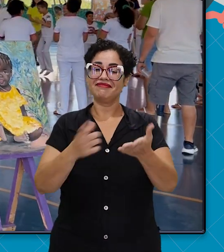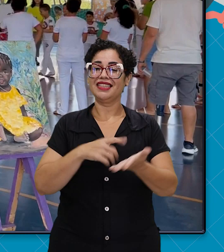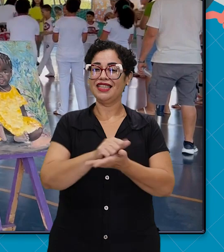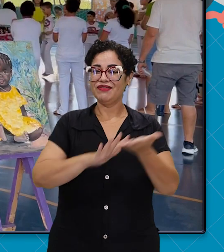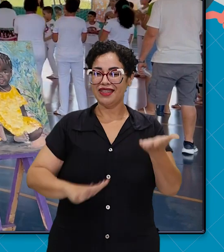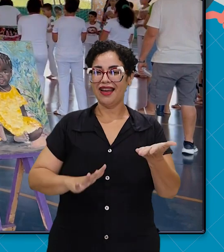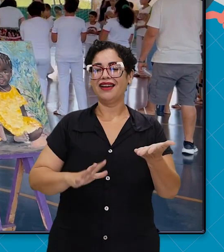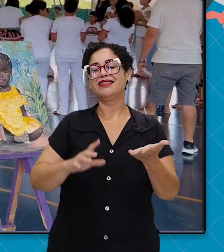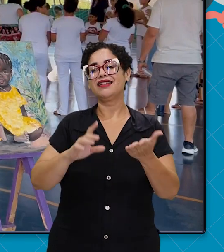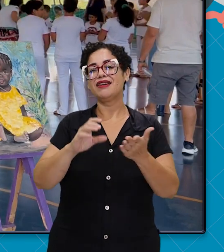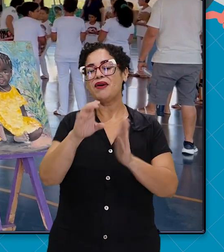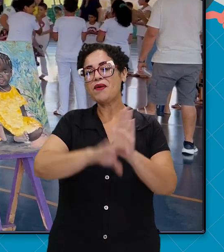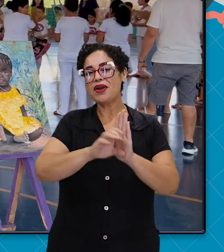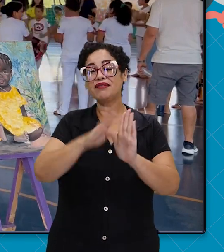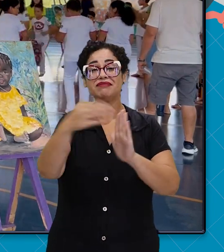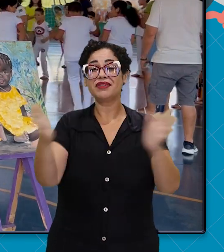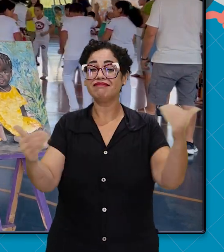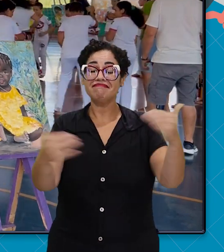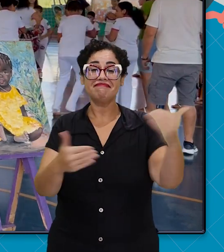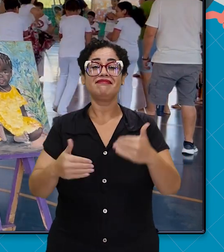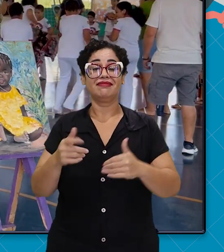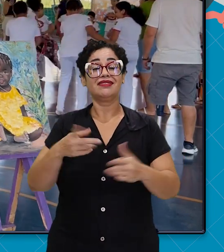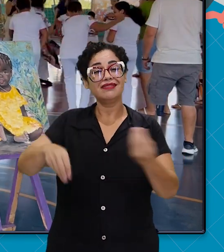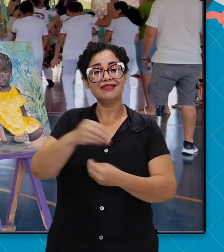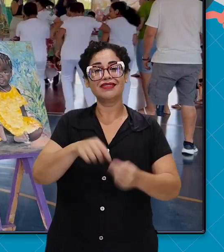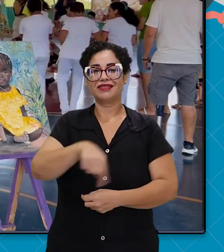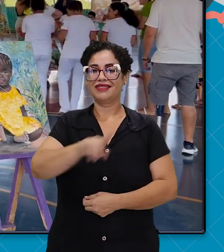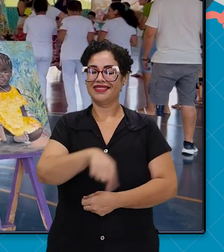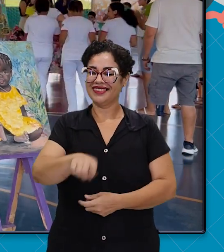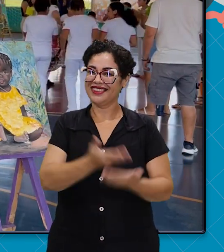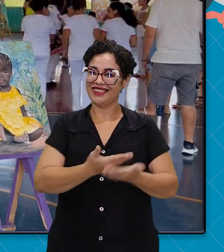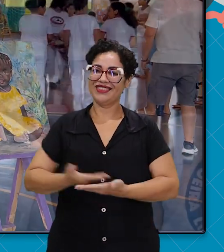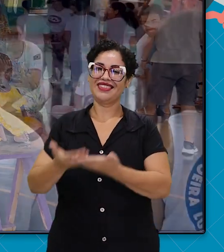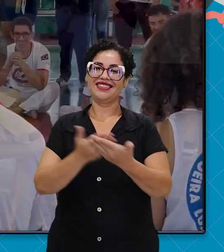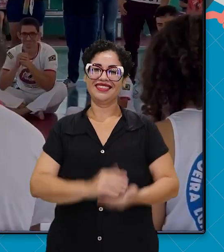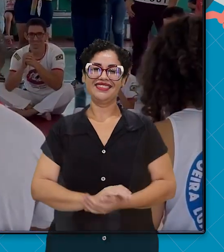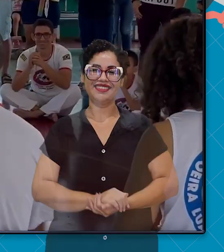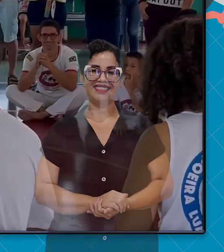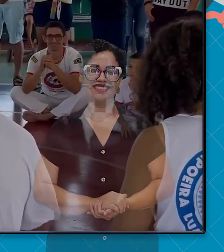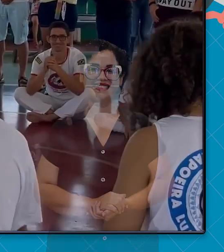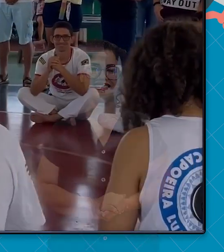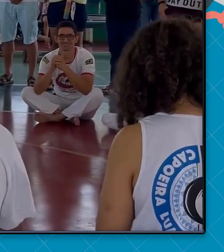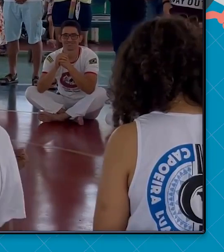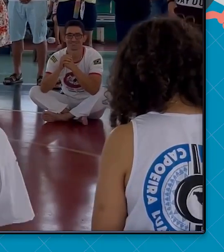trazendo atividades esses curriculares também, gerando vivência entre os estudantes.